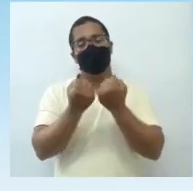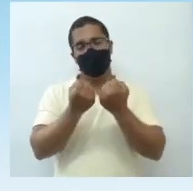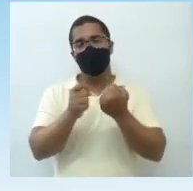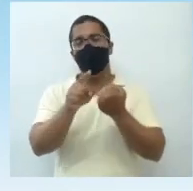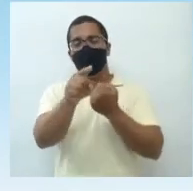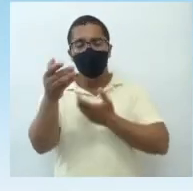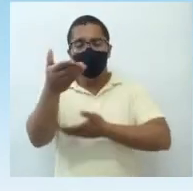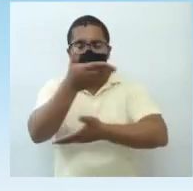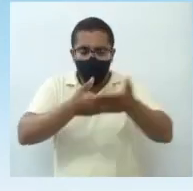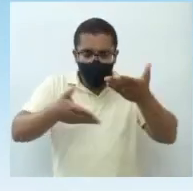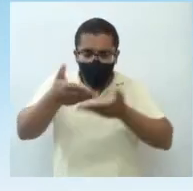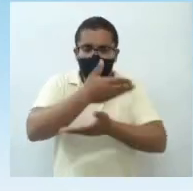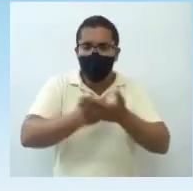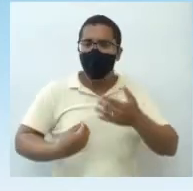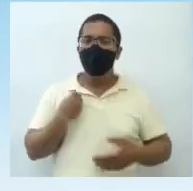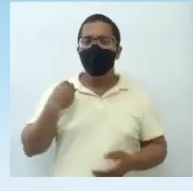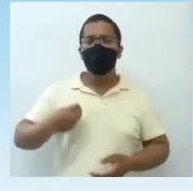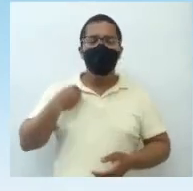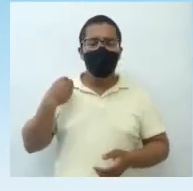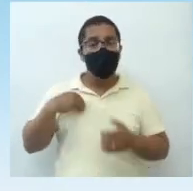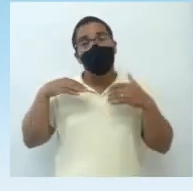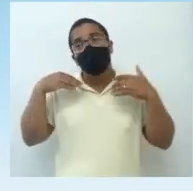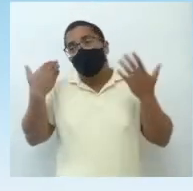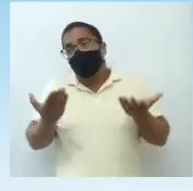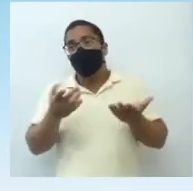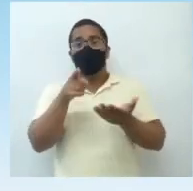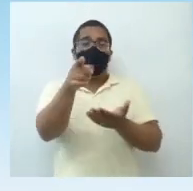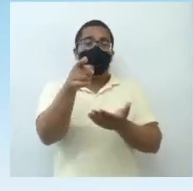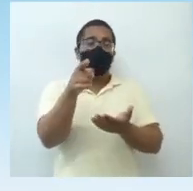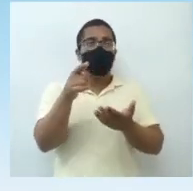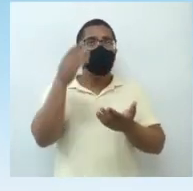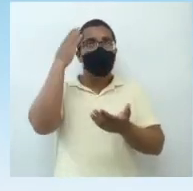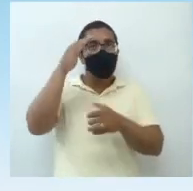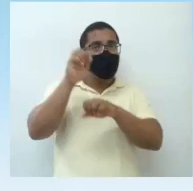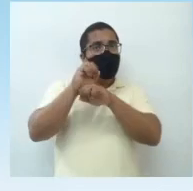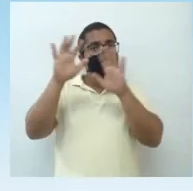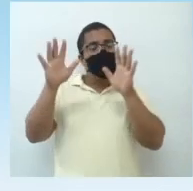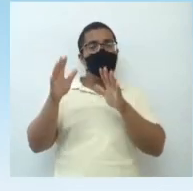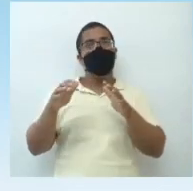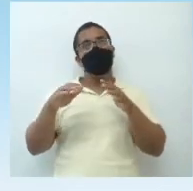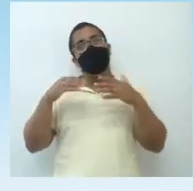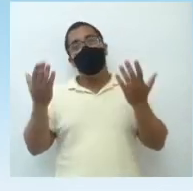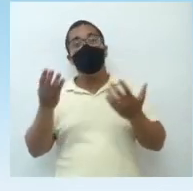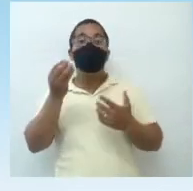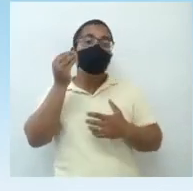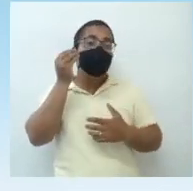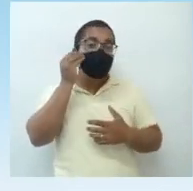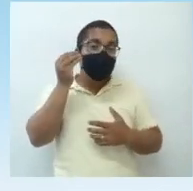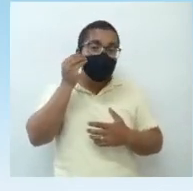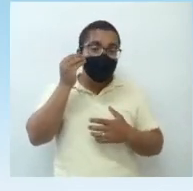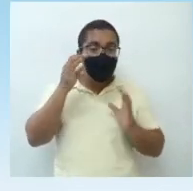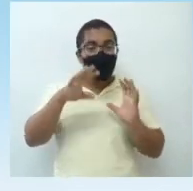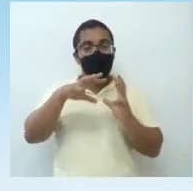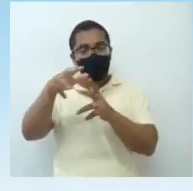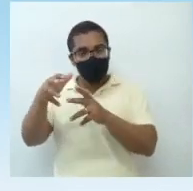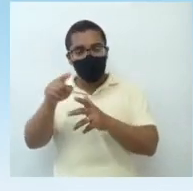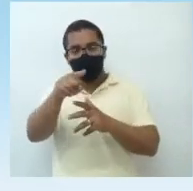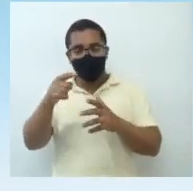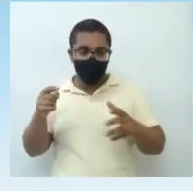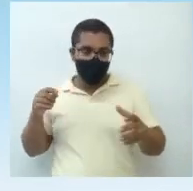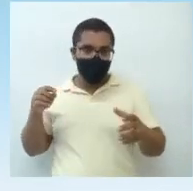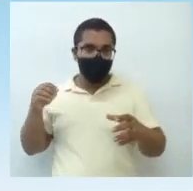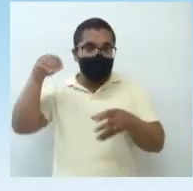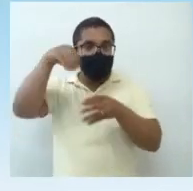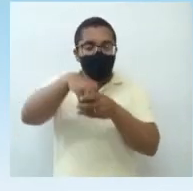como você vai viver ou vai é entender ou você vai experimentar o mundo que você está na